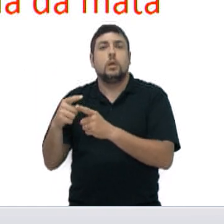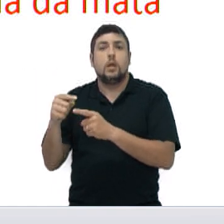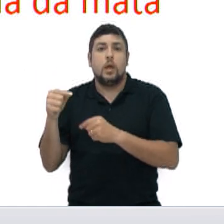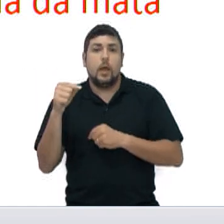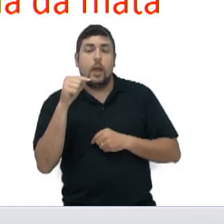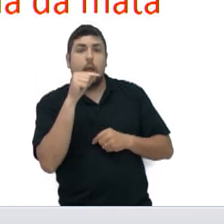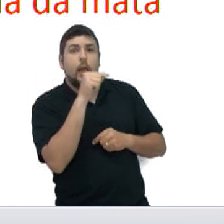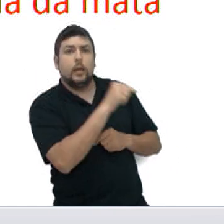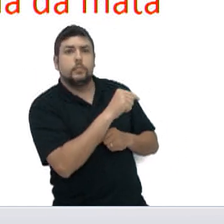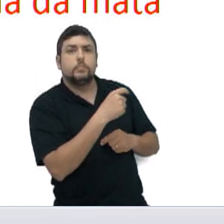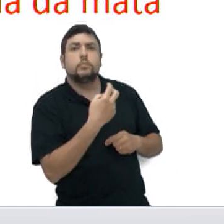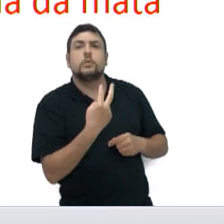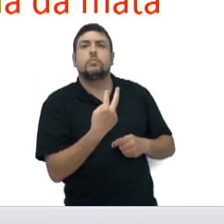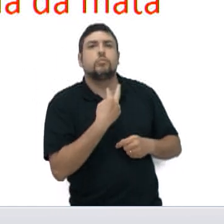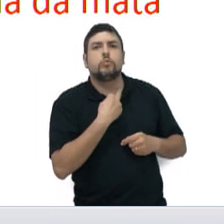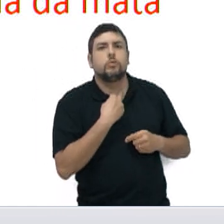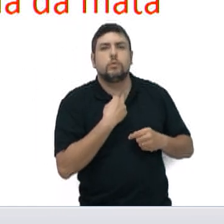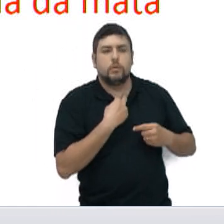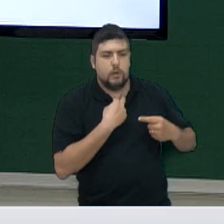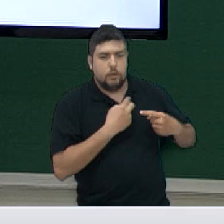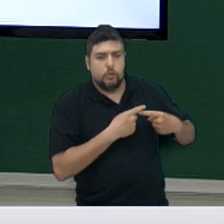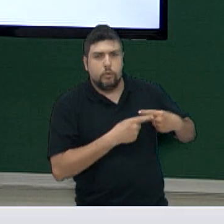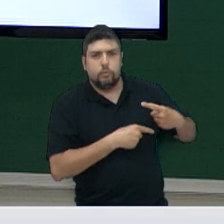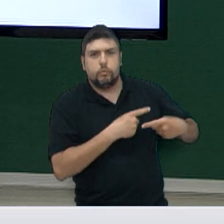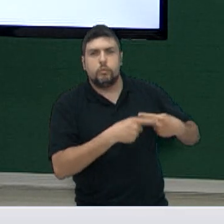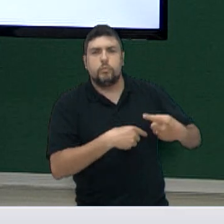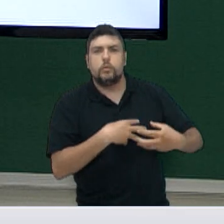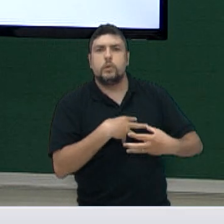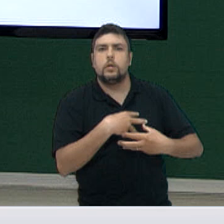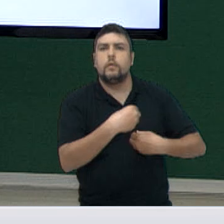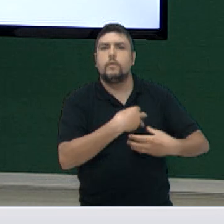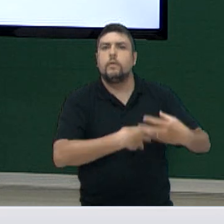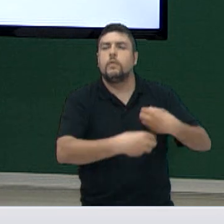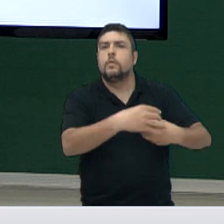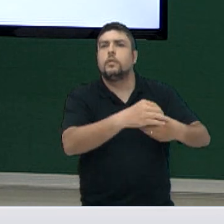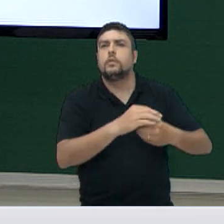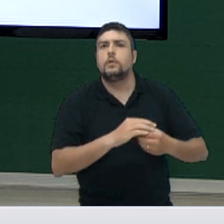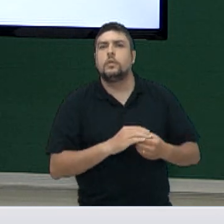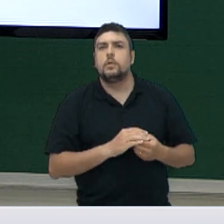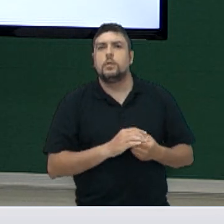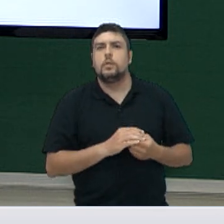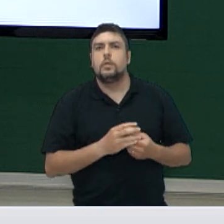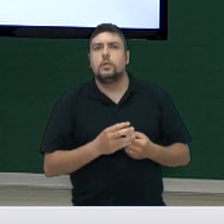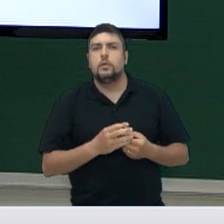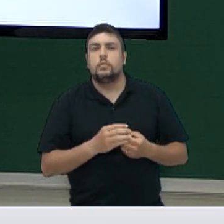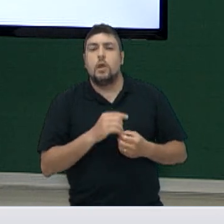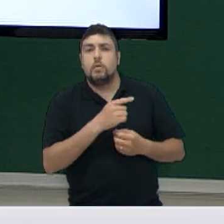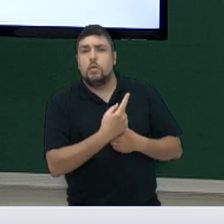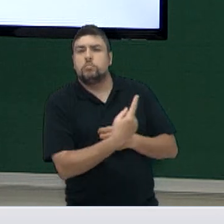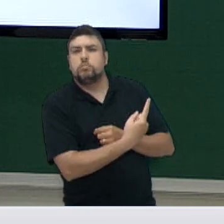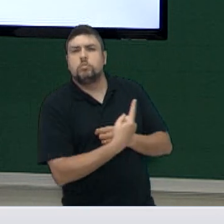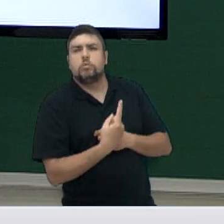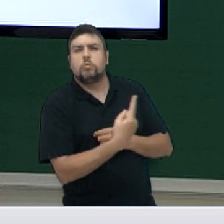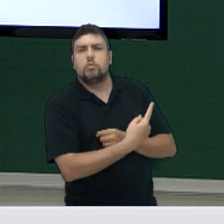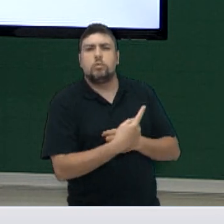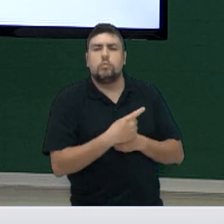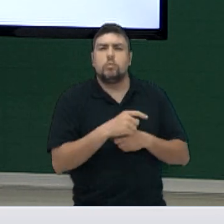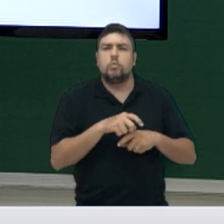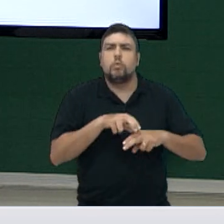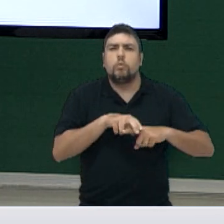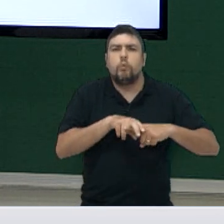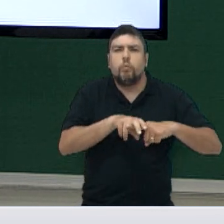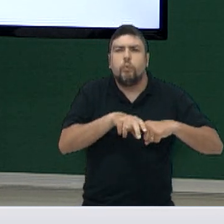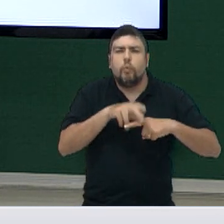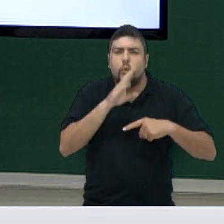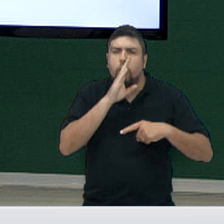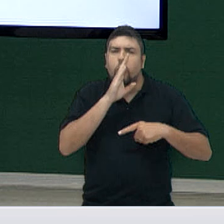sua reprodução. Deixa ela sozinha, né? E ela vai envelhecer, vai morrer